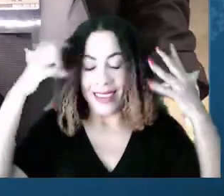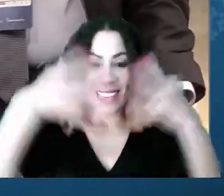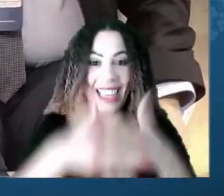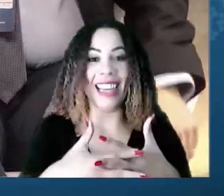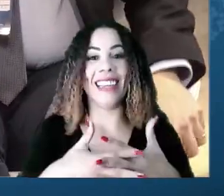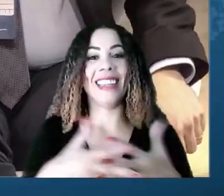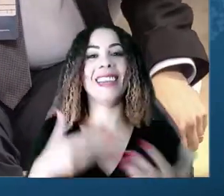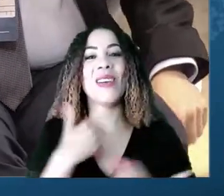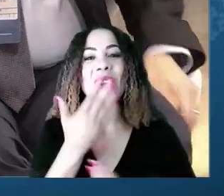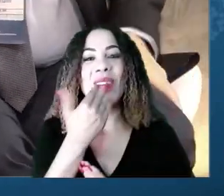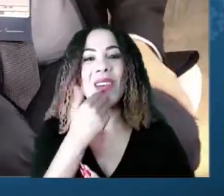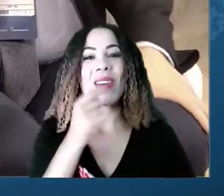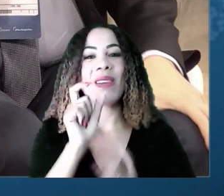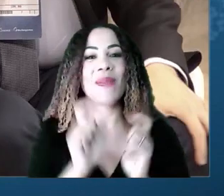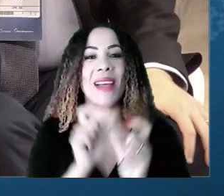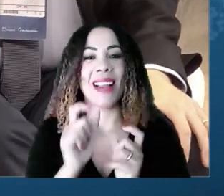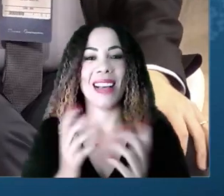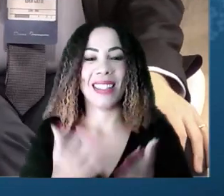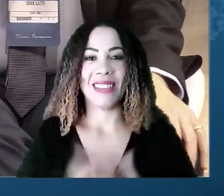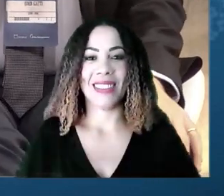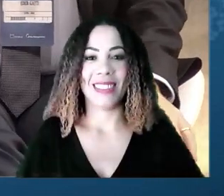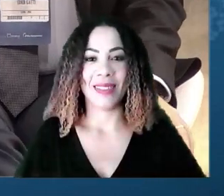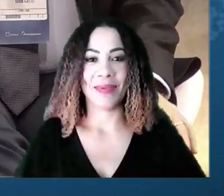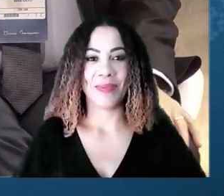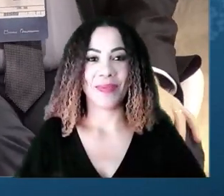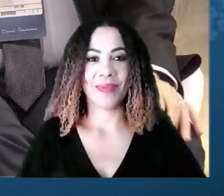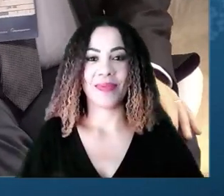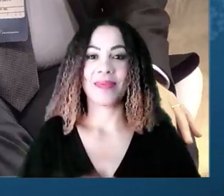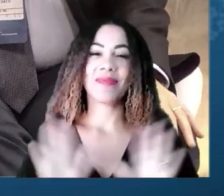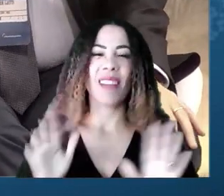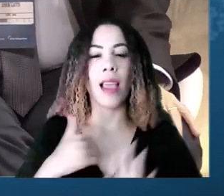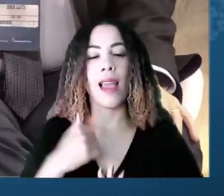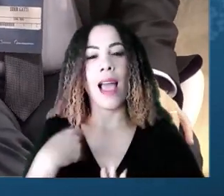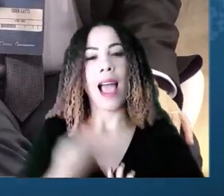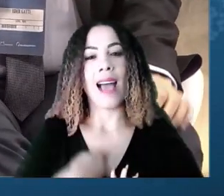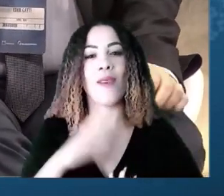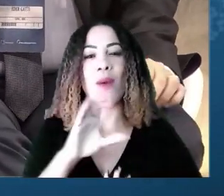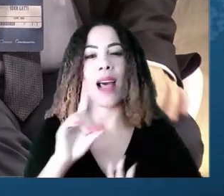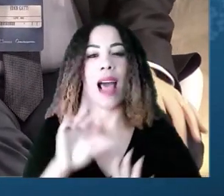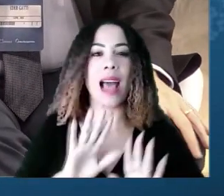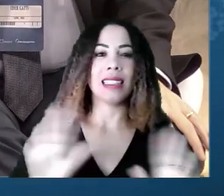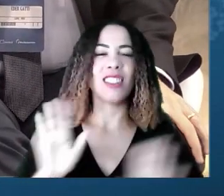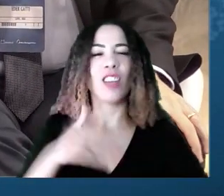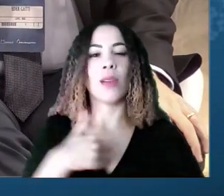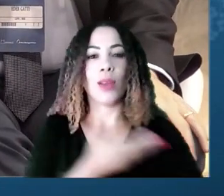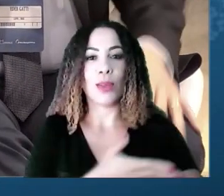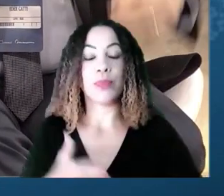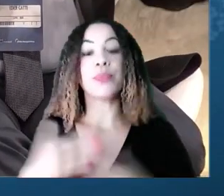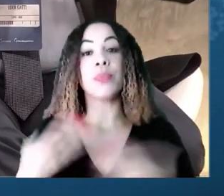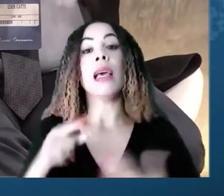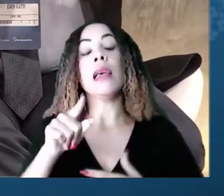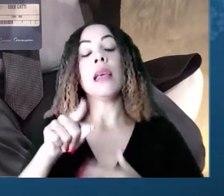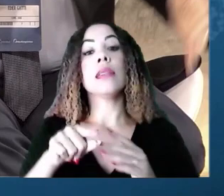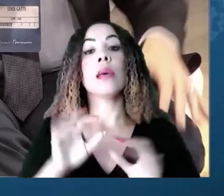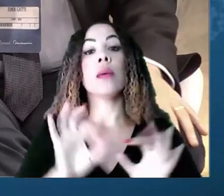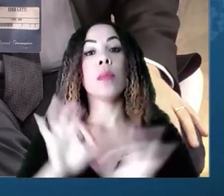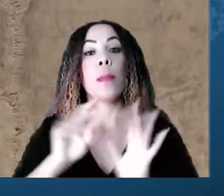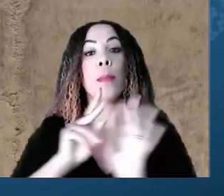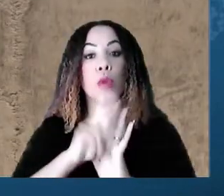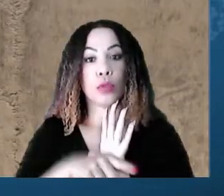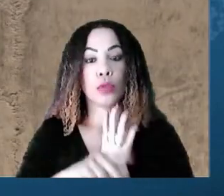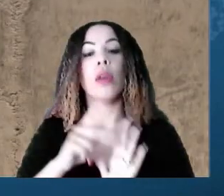palavras. Tempo do coordenador. Mas o Programa Nacional de Imunização ele indicou